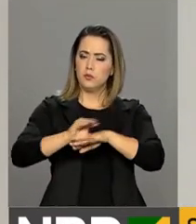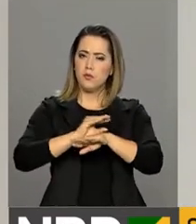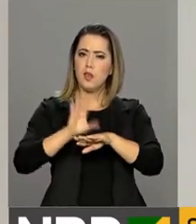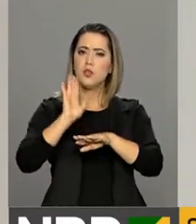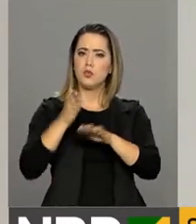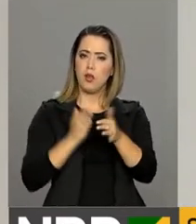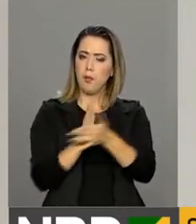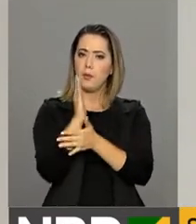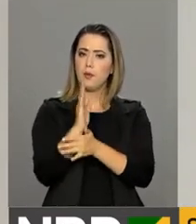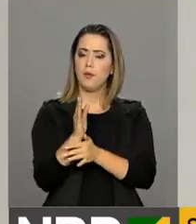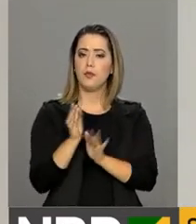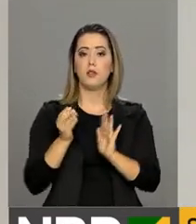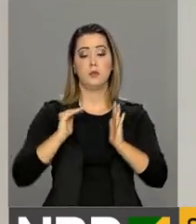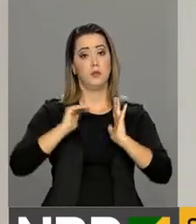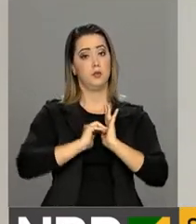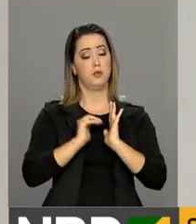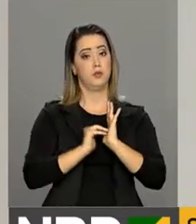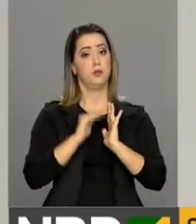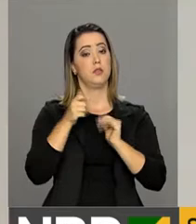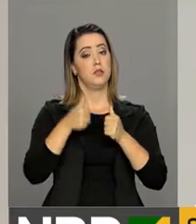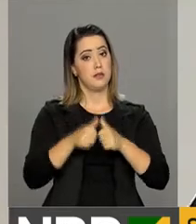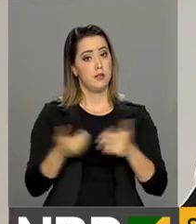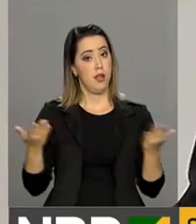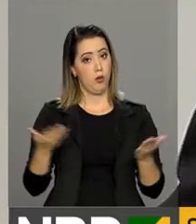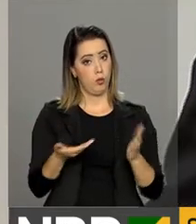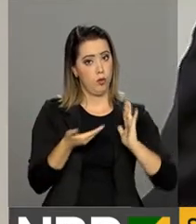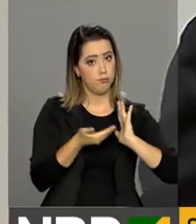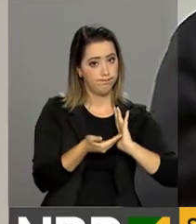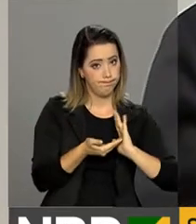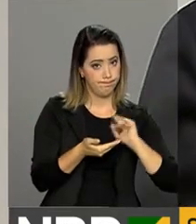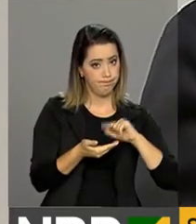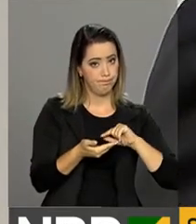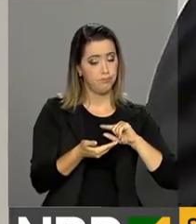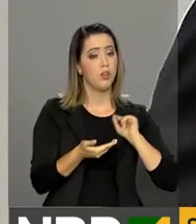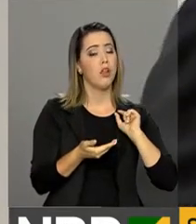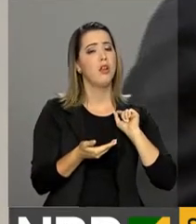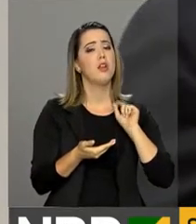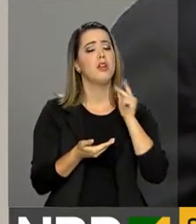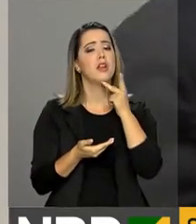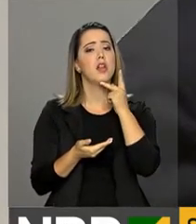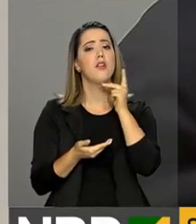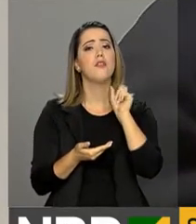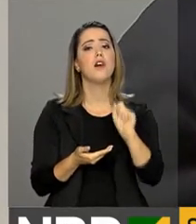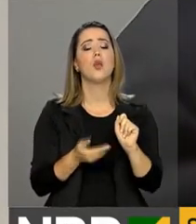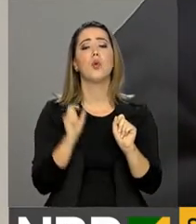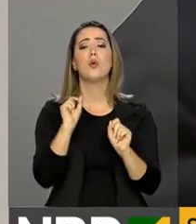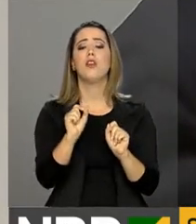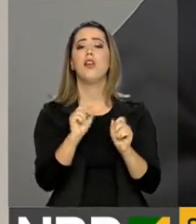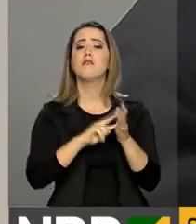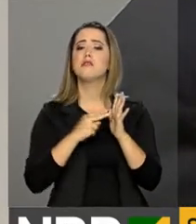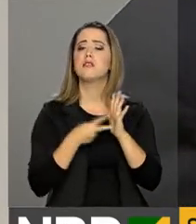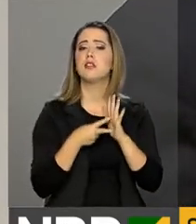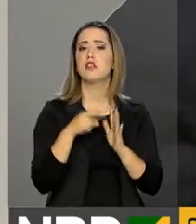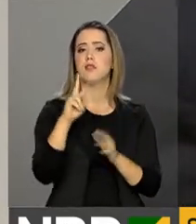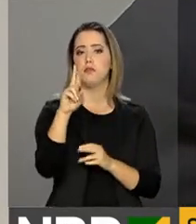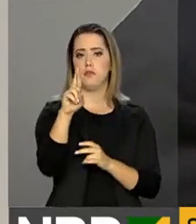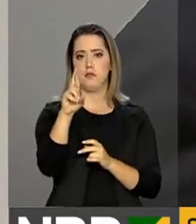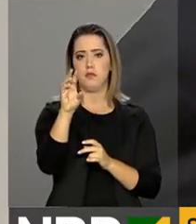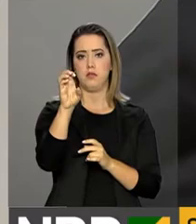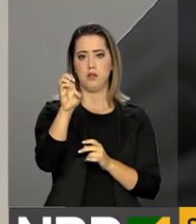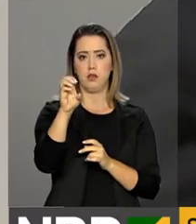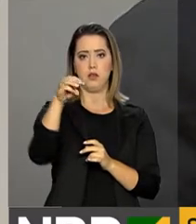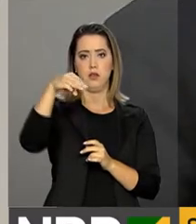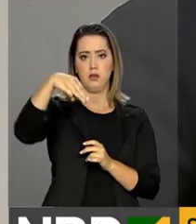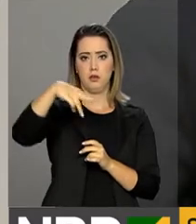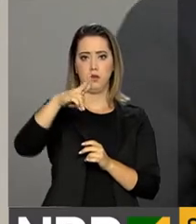já passou pelo senado federal está na câmara dos deputados que diz o que é a remuneração é parece fazer colocada com o